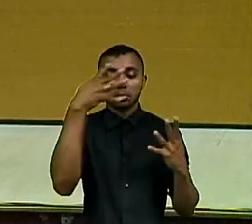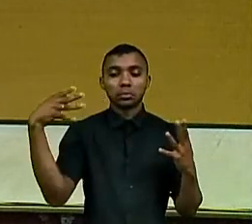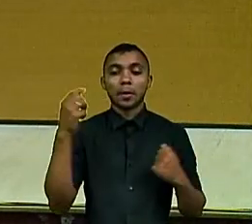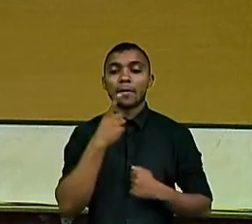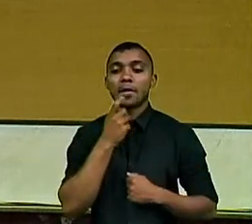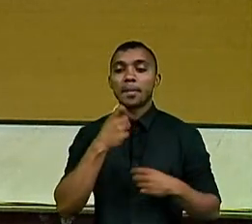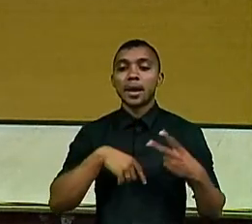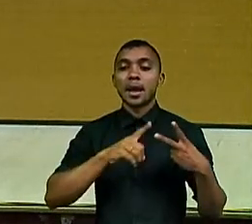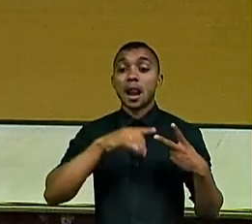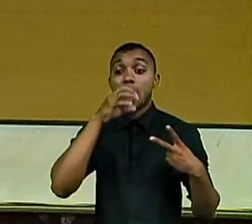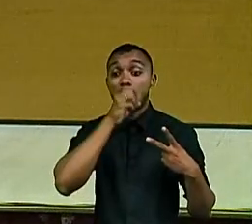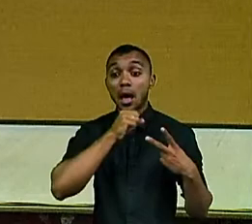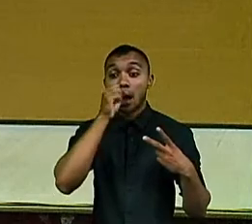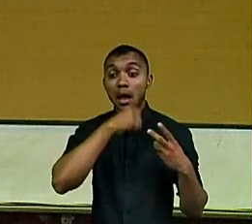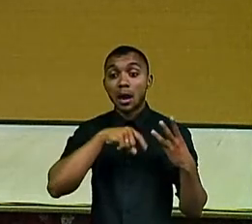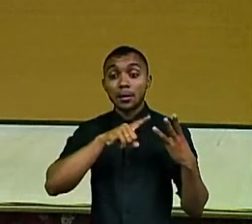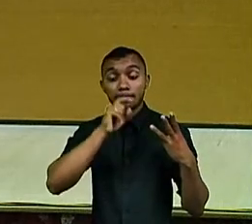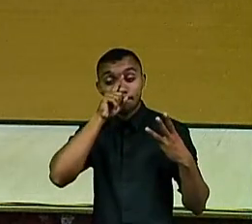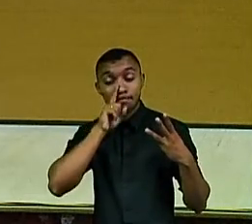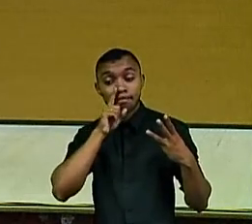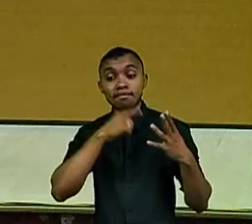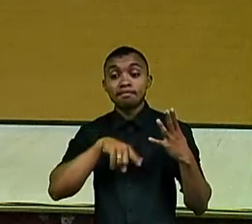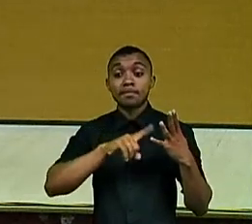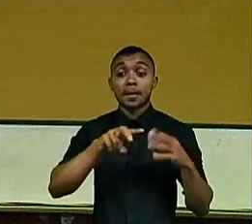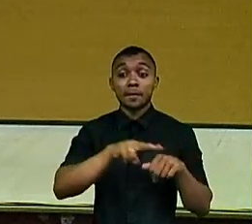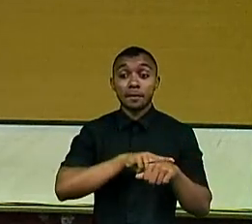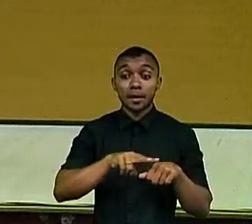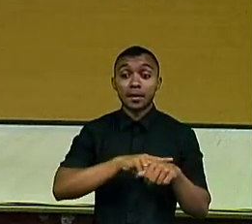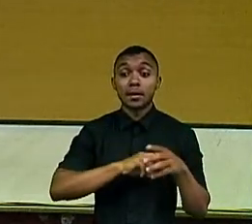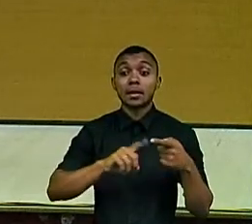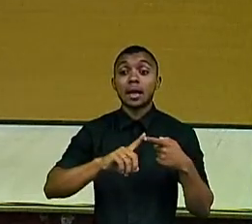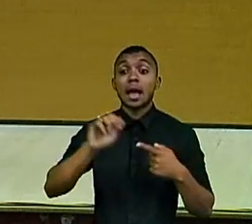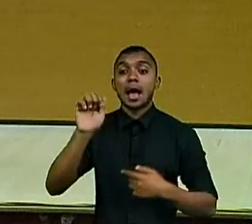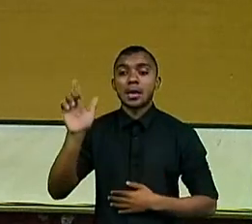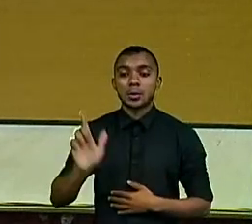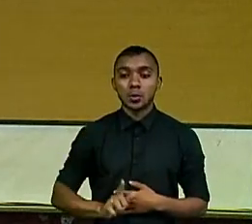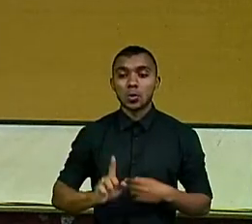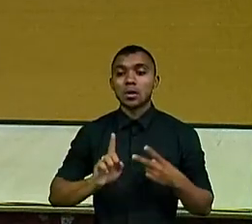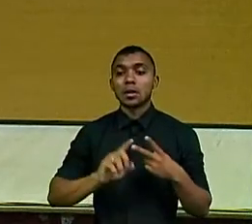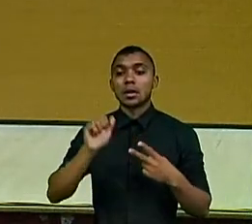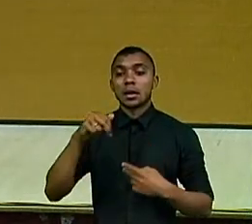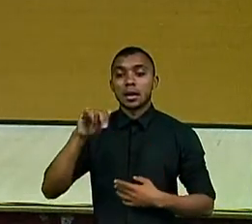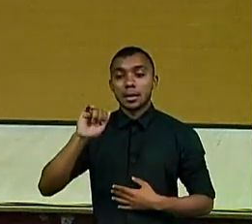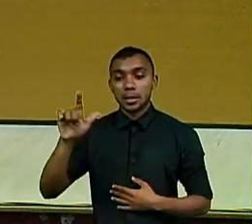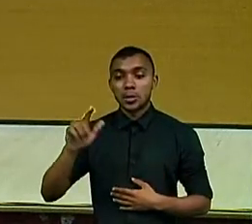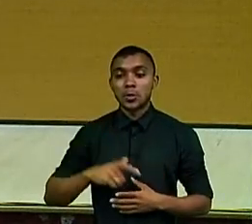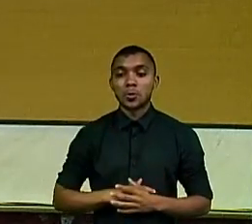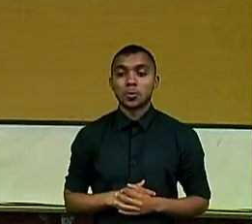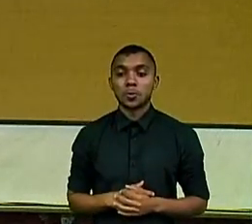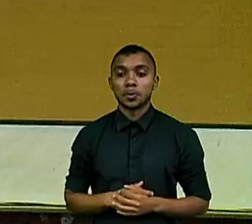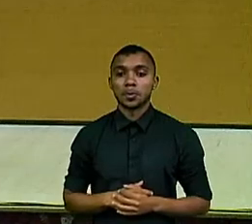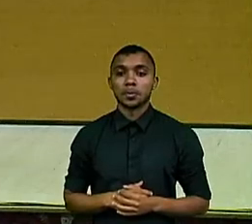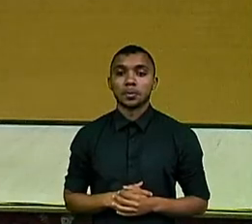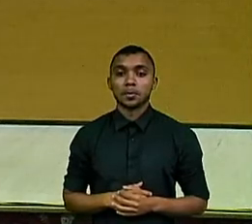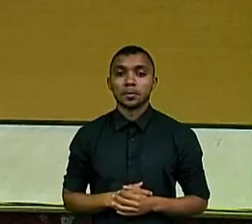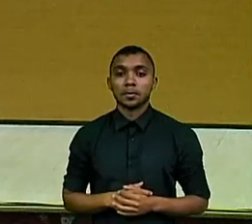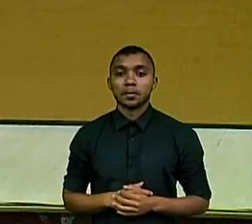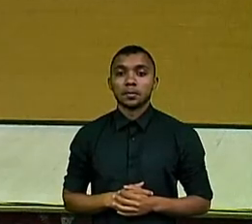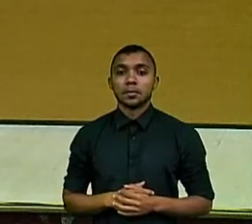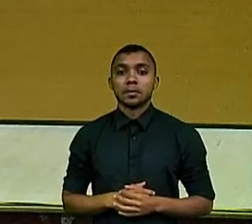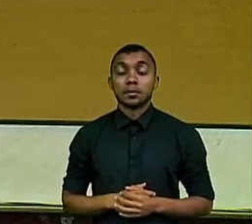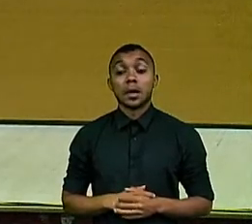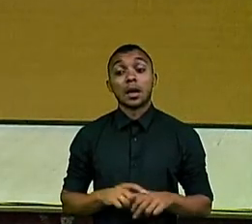alaranjado amarelo verde azul anil e Violeta ela dispersa